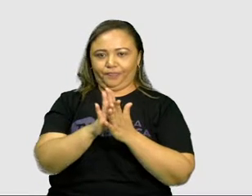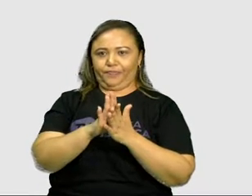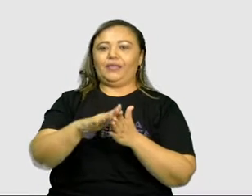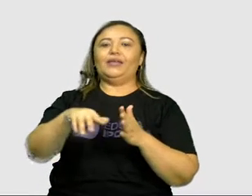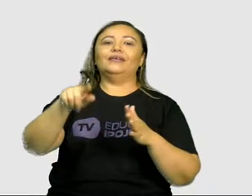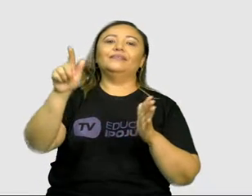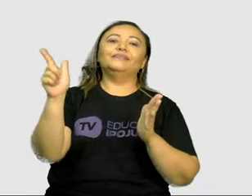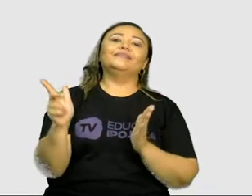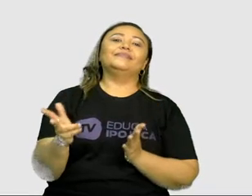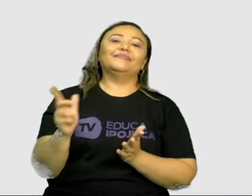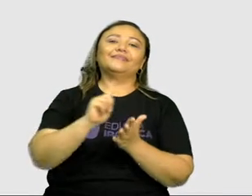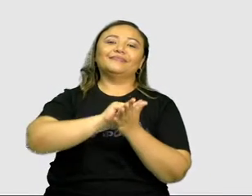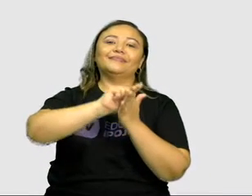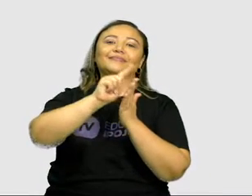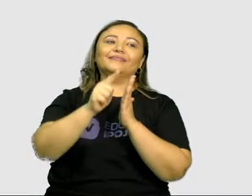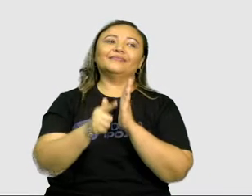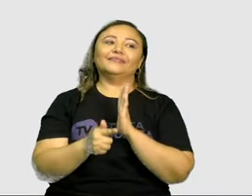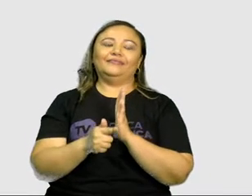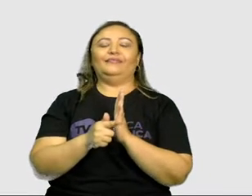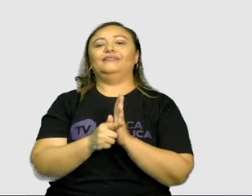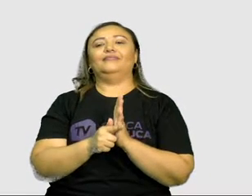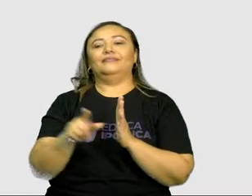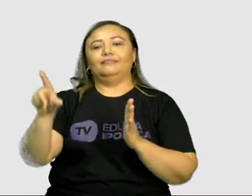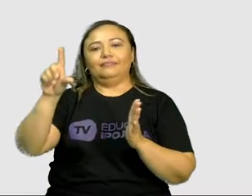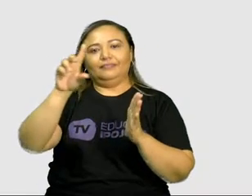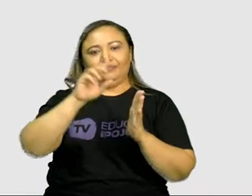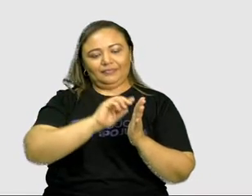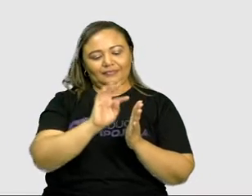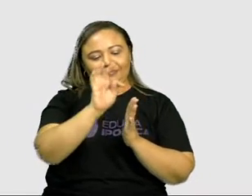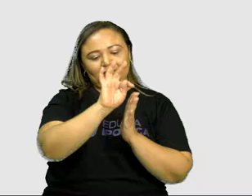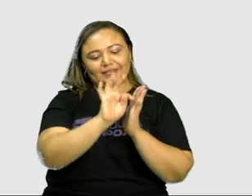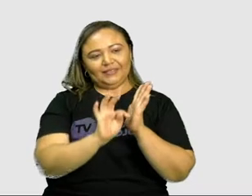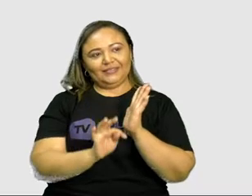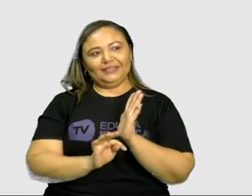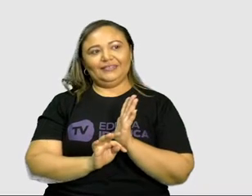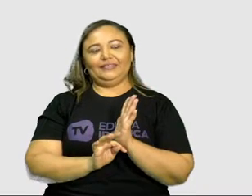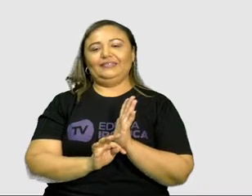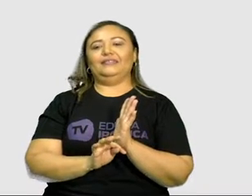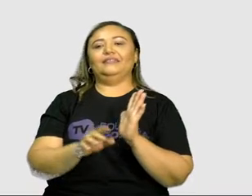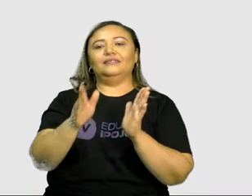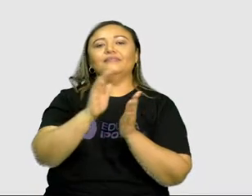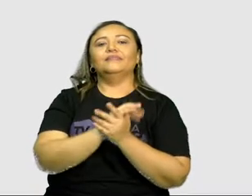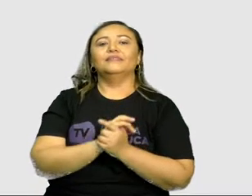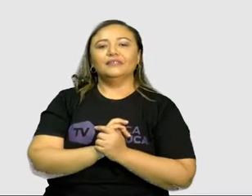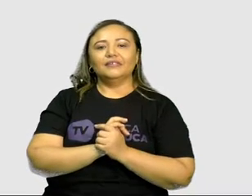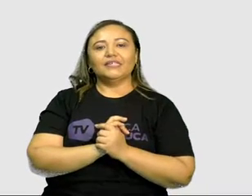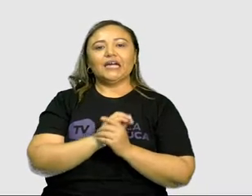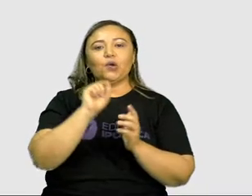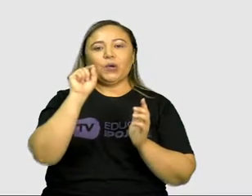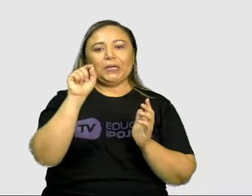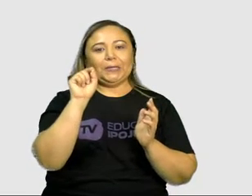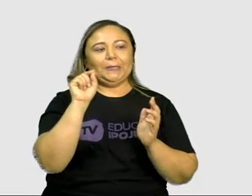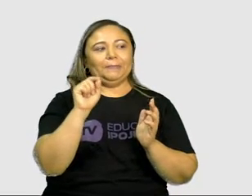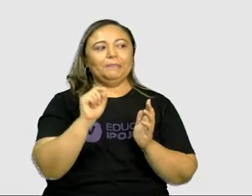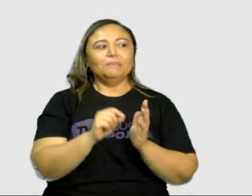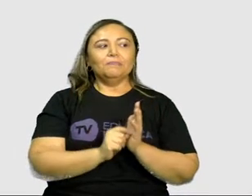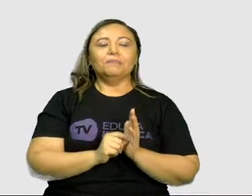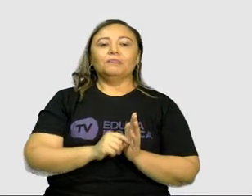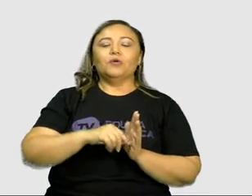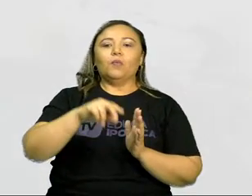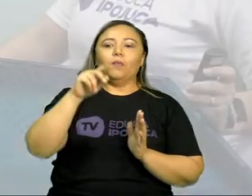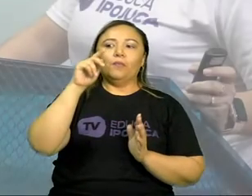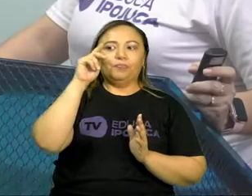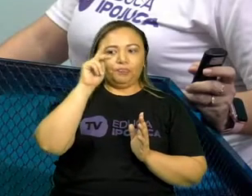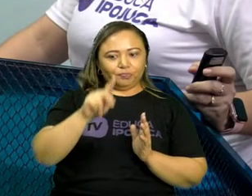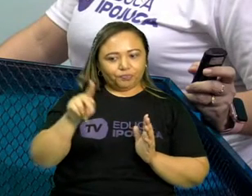E esse gênero textual que eu adoro? Eu adoro esse daí. Vamos lá. Quando o professor pede para